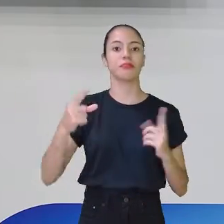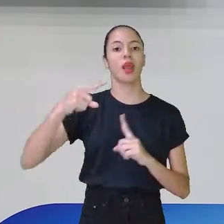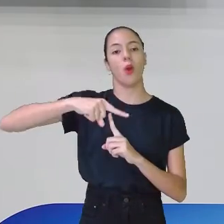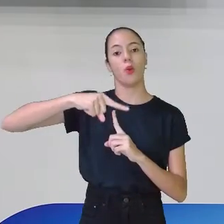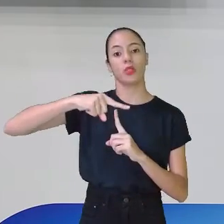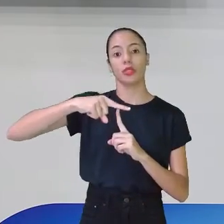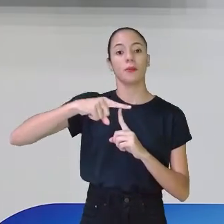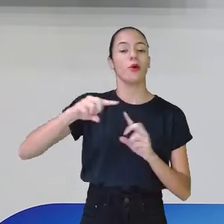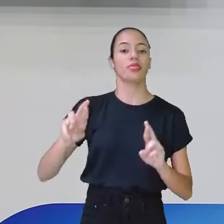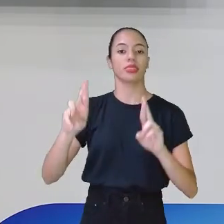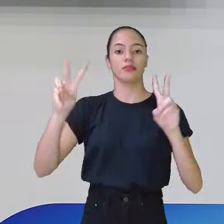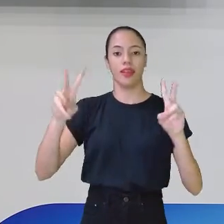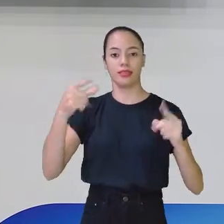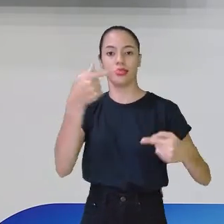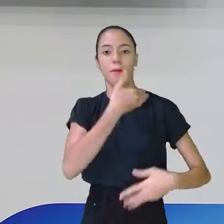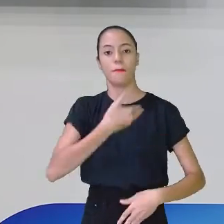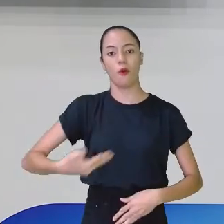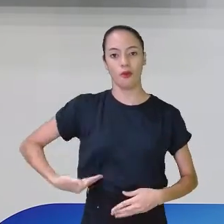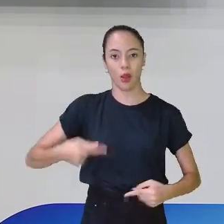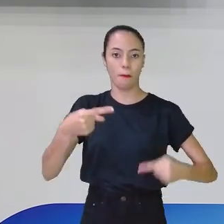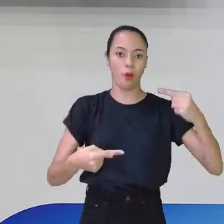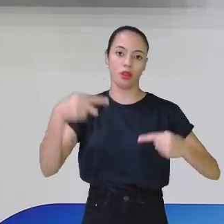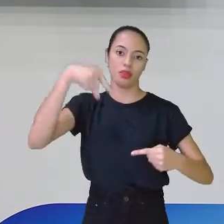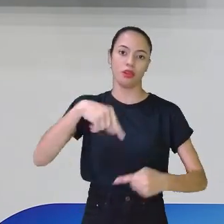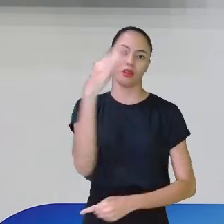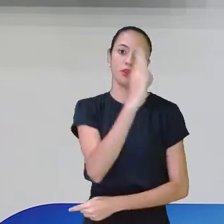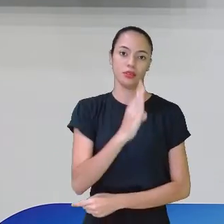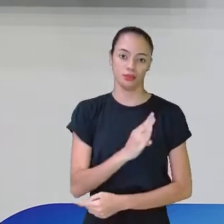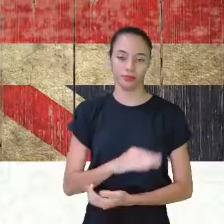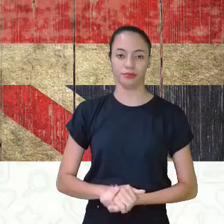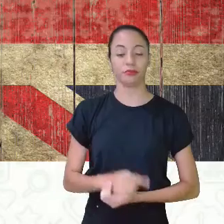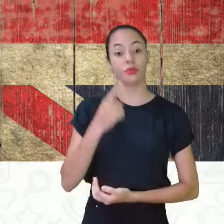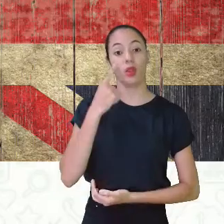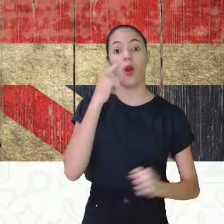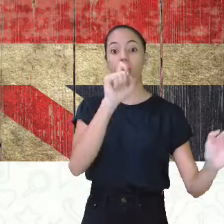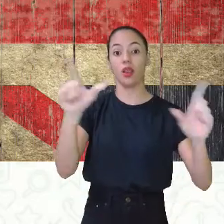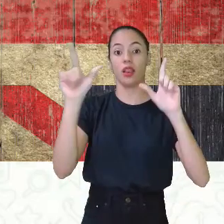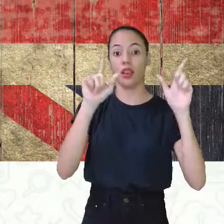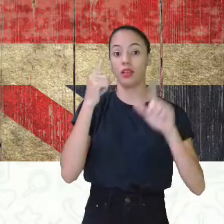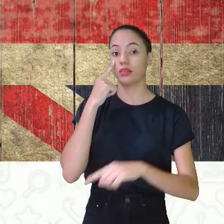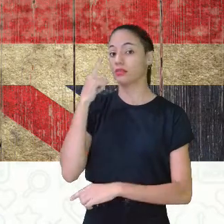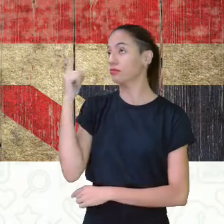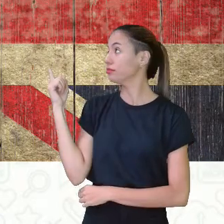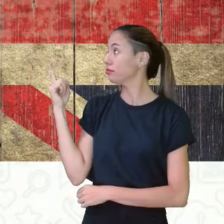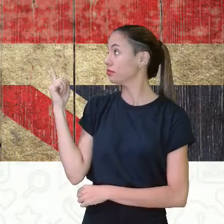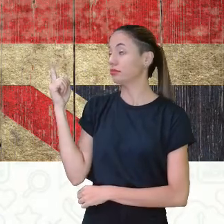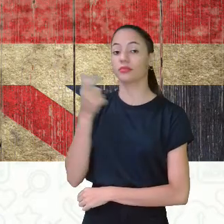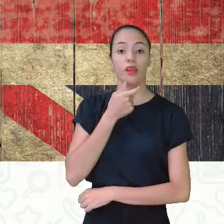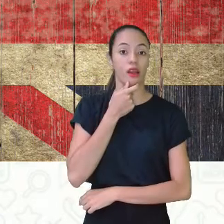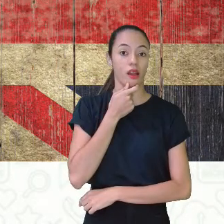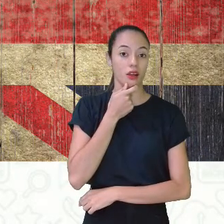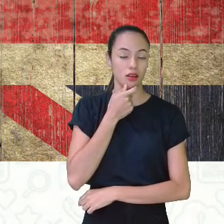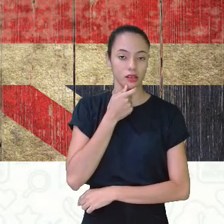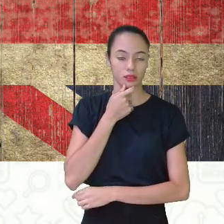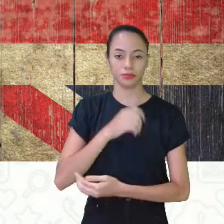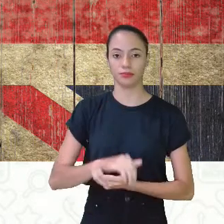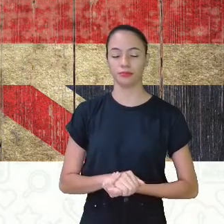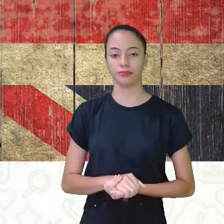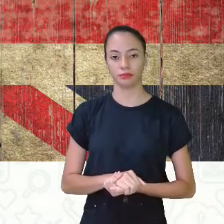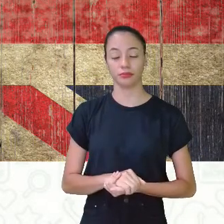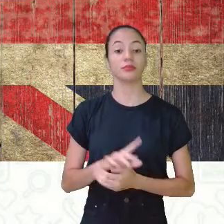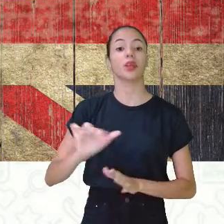país, que é um presidente. Bom, vejam aí no slide também. Então, na Inglaterra, o cargo